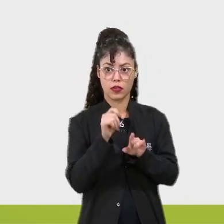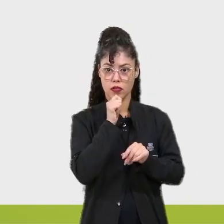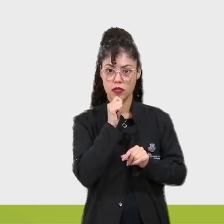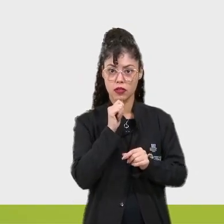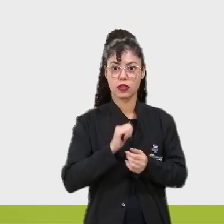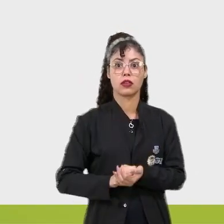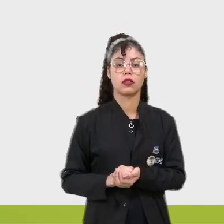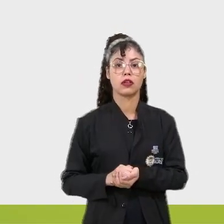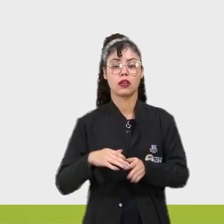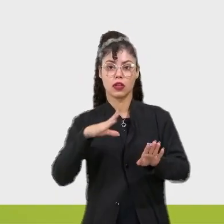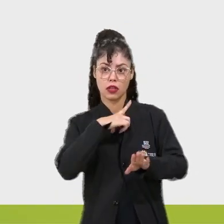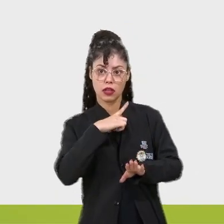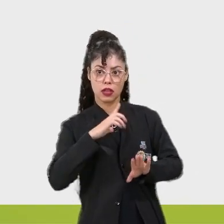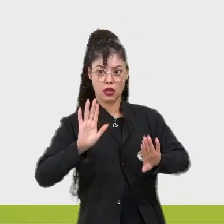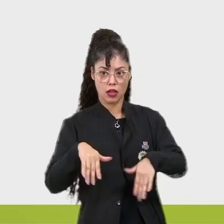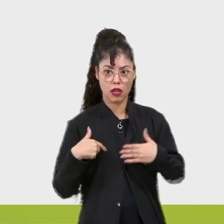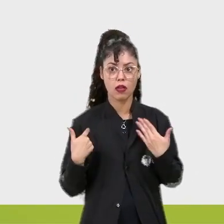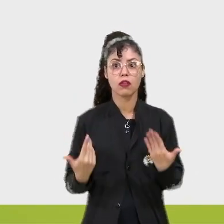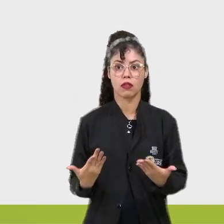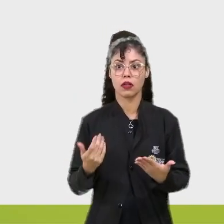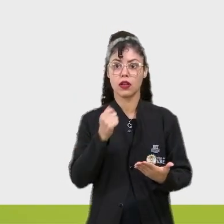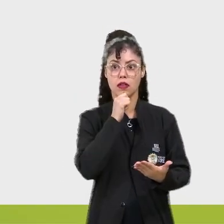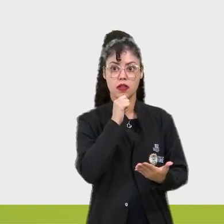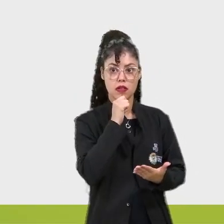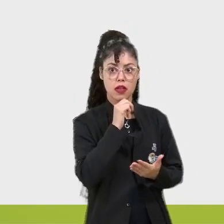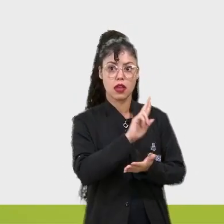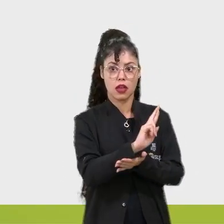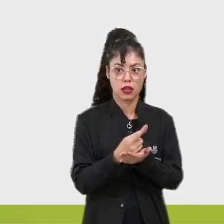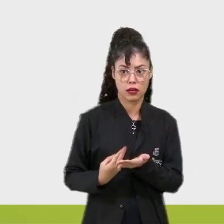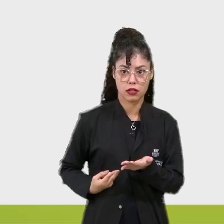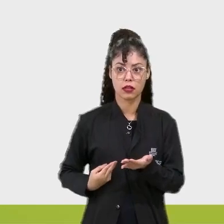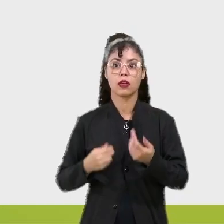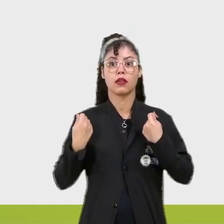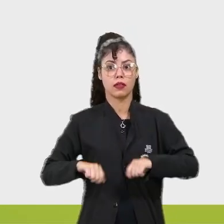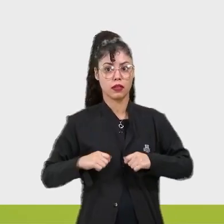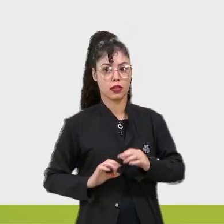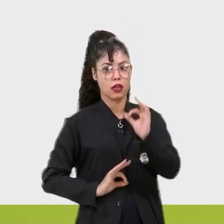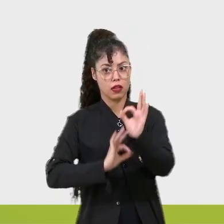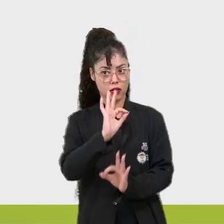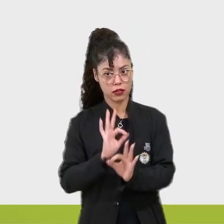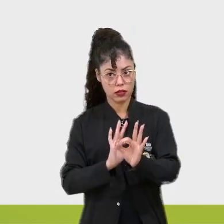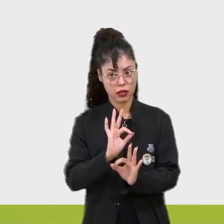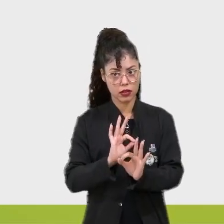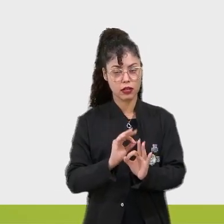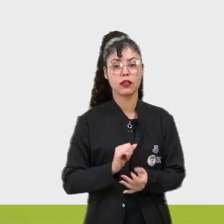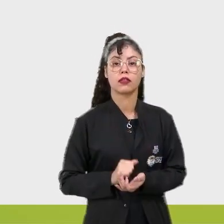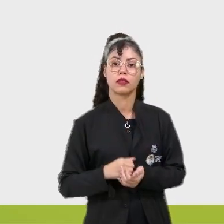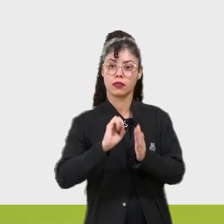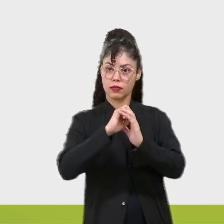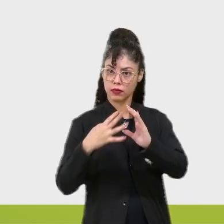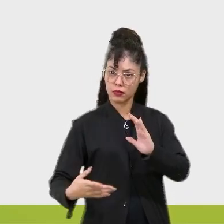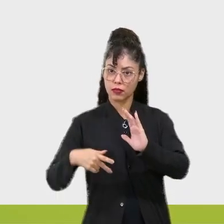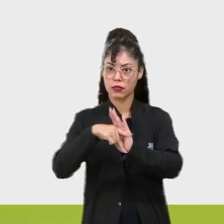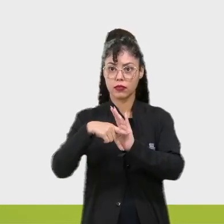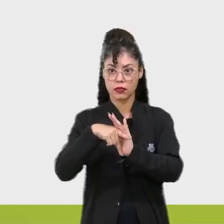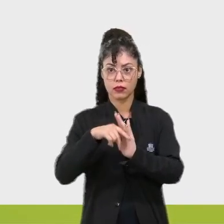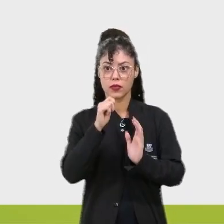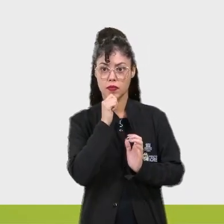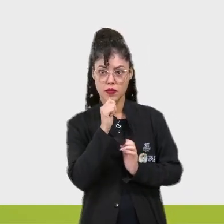núcleo das ideias sobre as quais a redação deve ser organizada e é caracterizada por ser